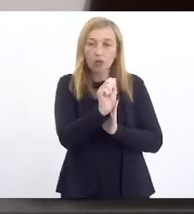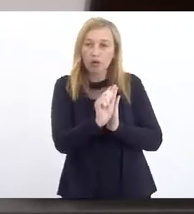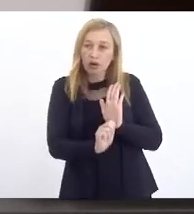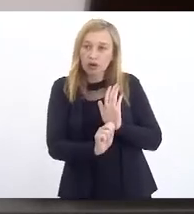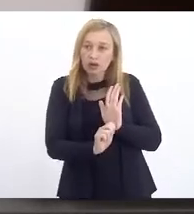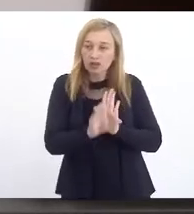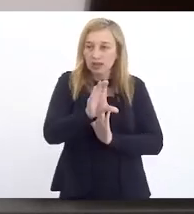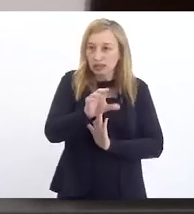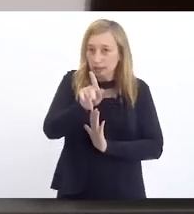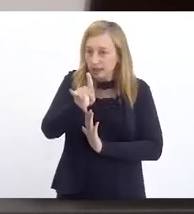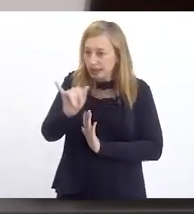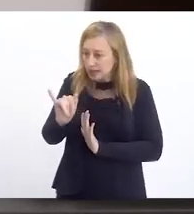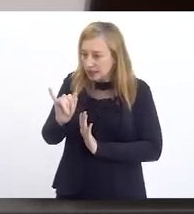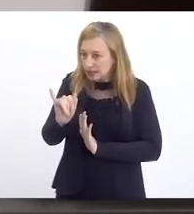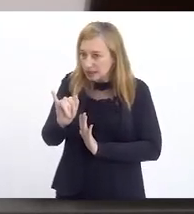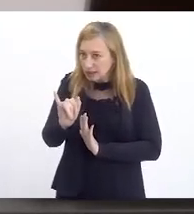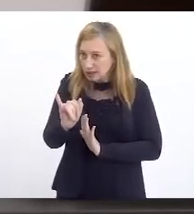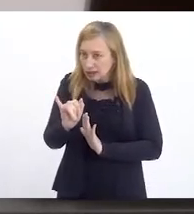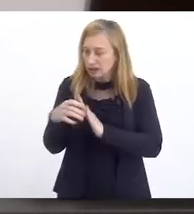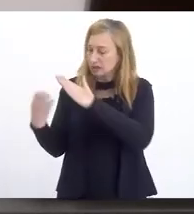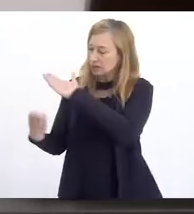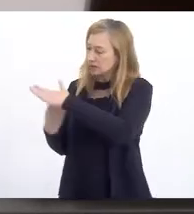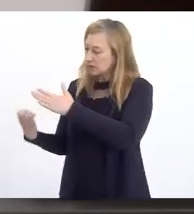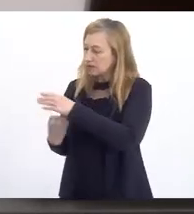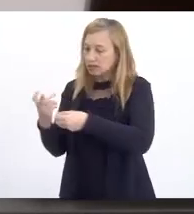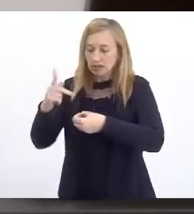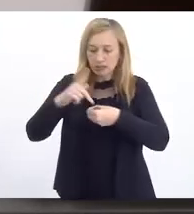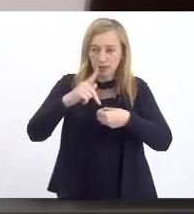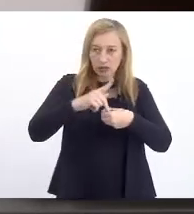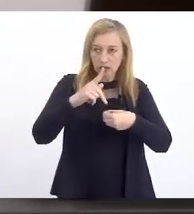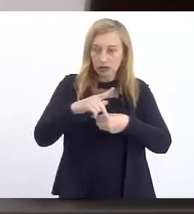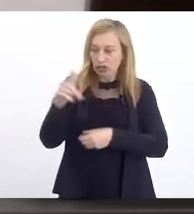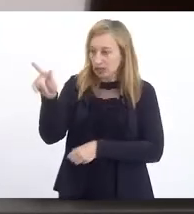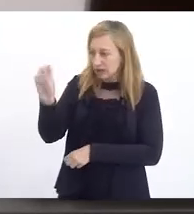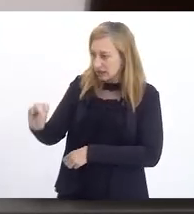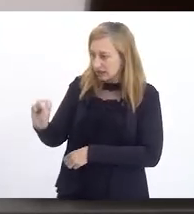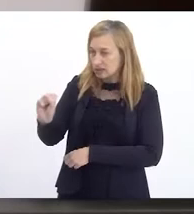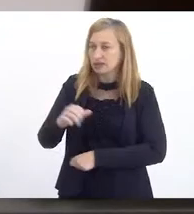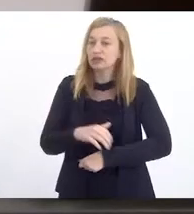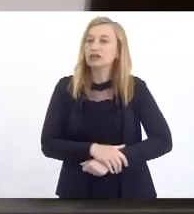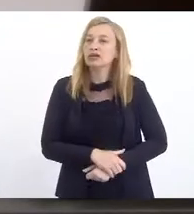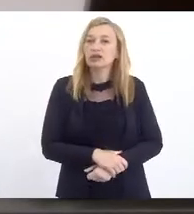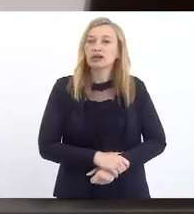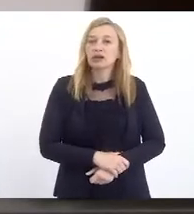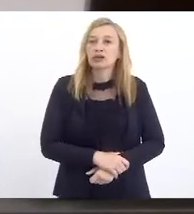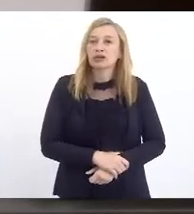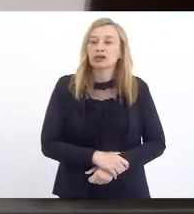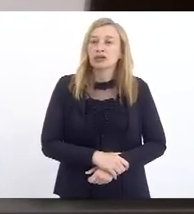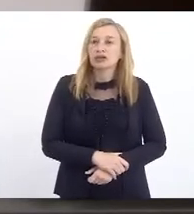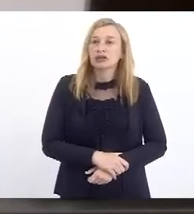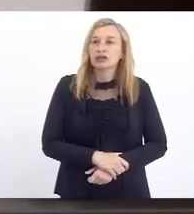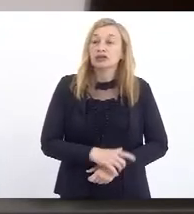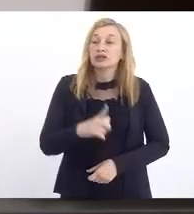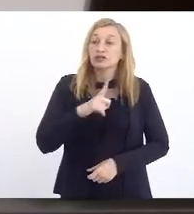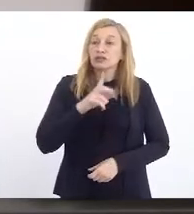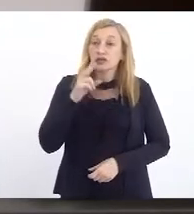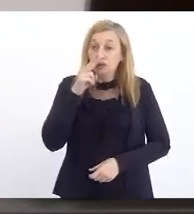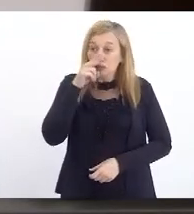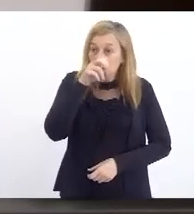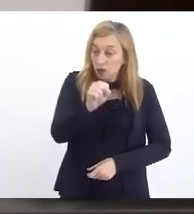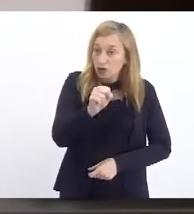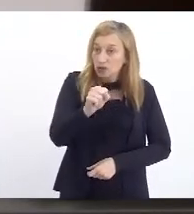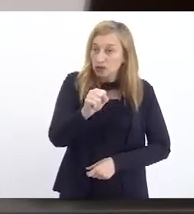CPI das concessionárias de petróleo e gás, e ele tiver a força